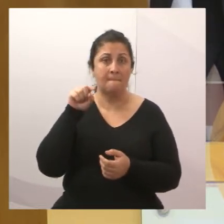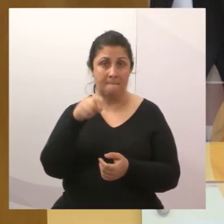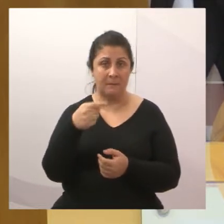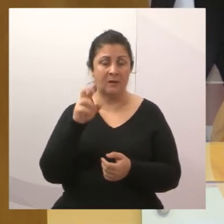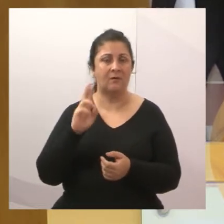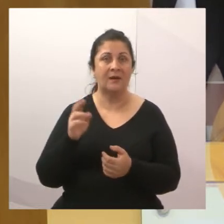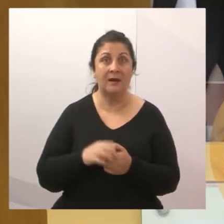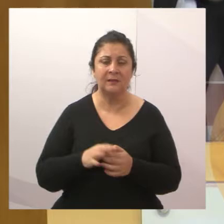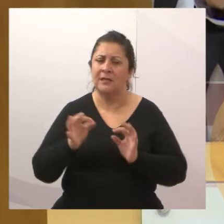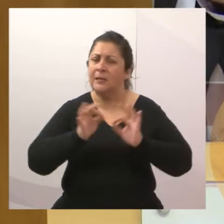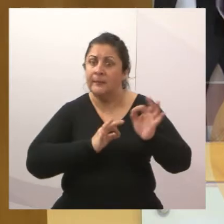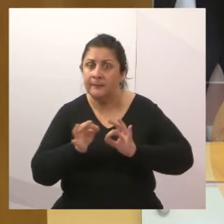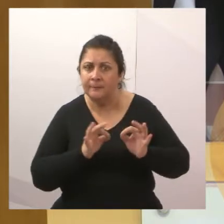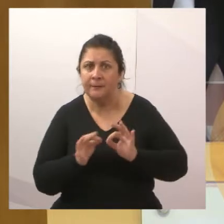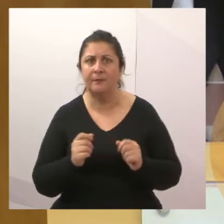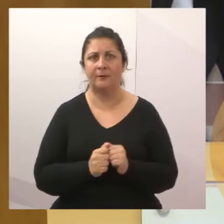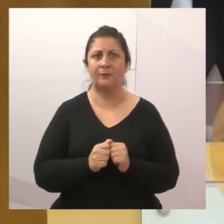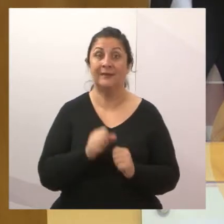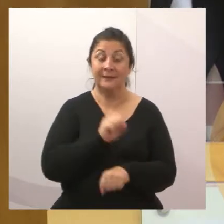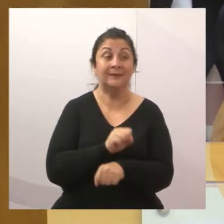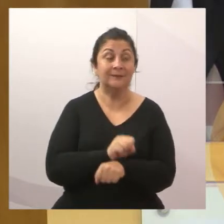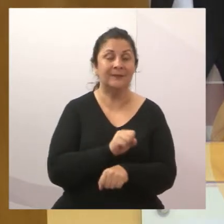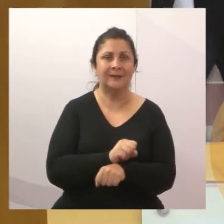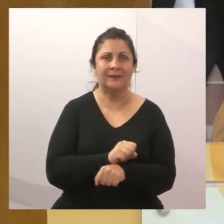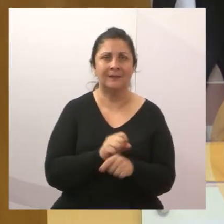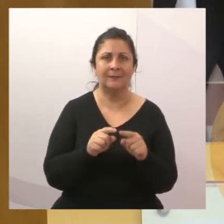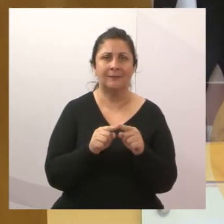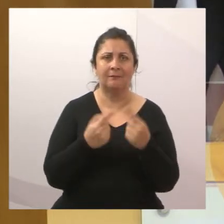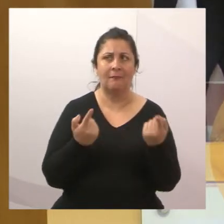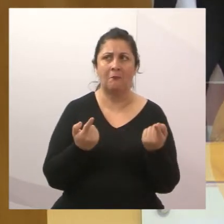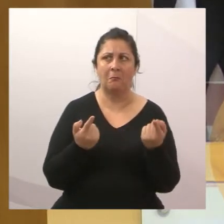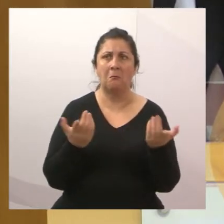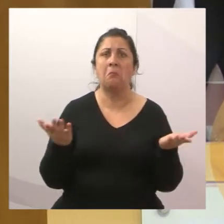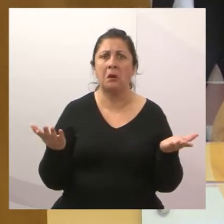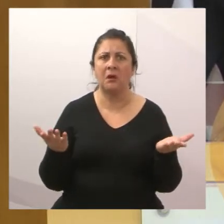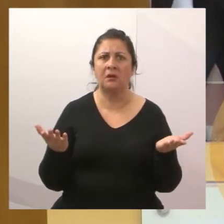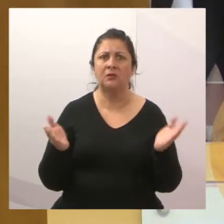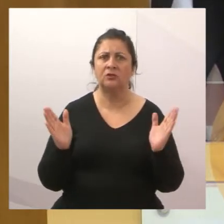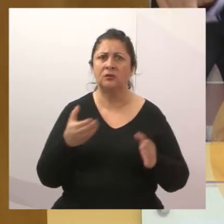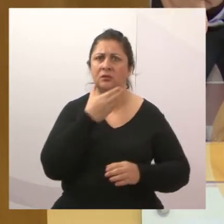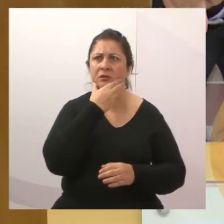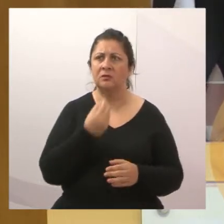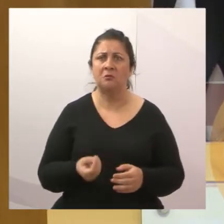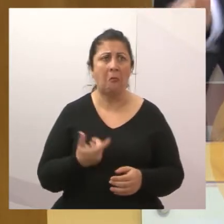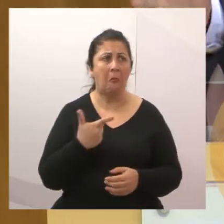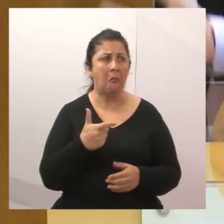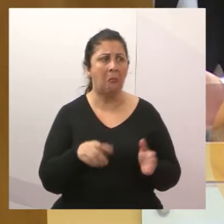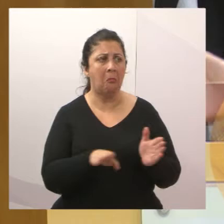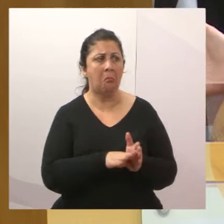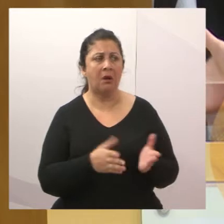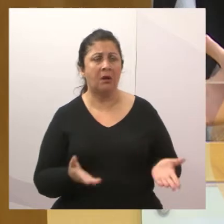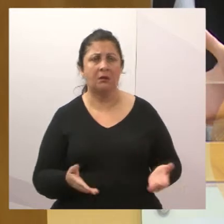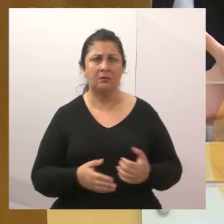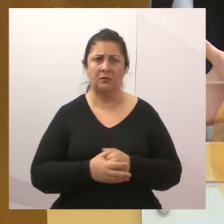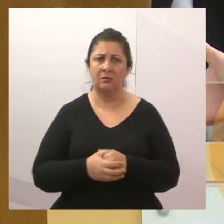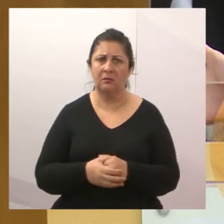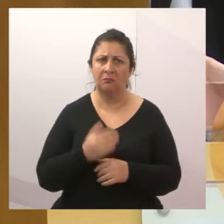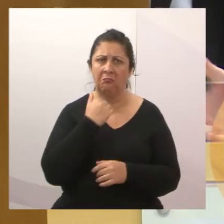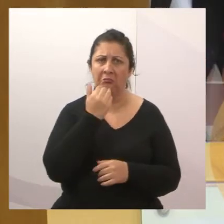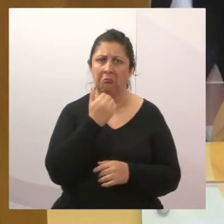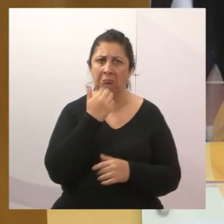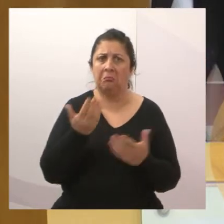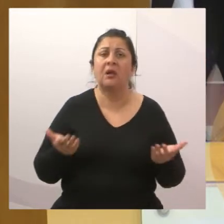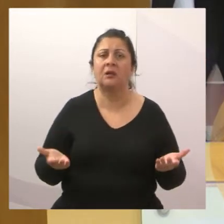planos, que fizeram planejamento com esse dinheiro, e esse dinheiro, estamos em dezembro, não chegou para as entidades